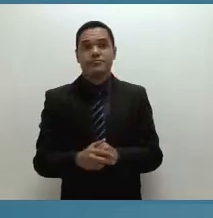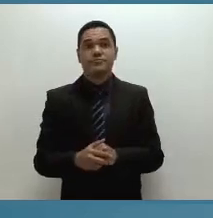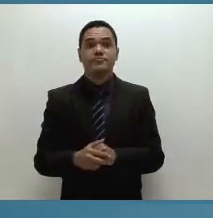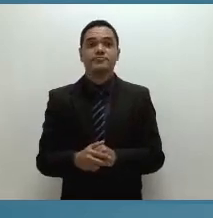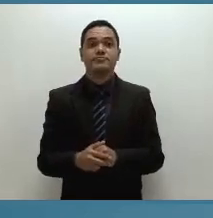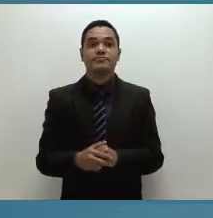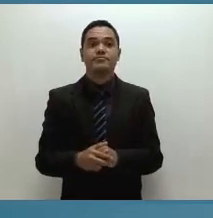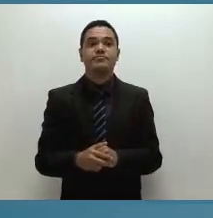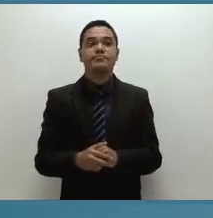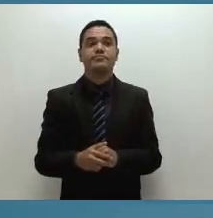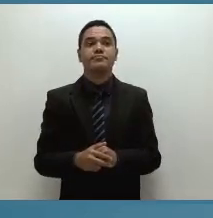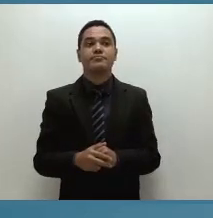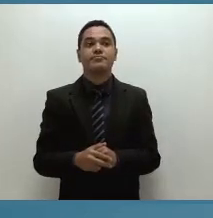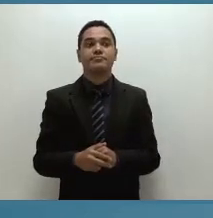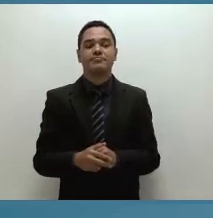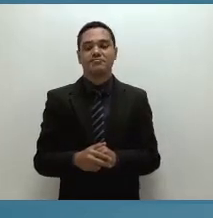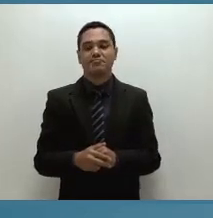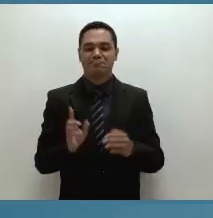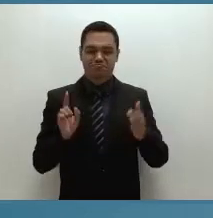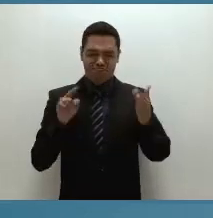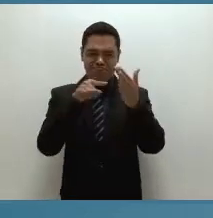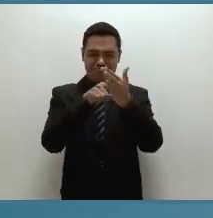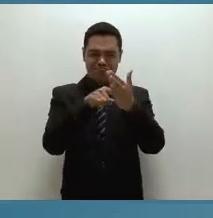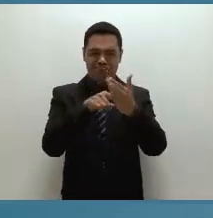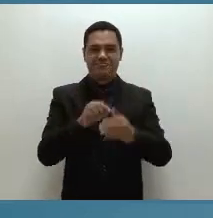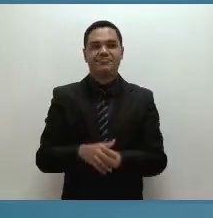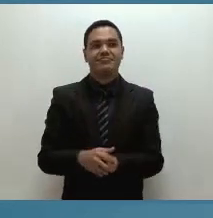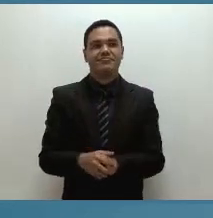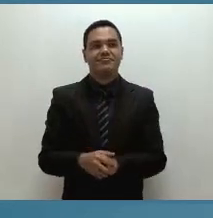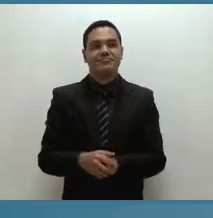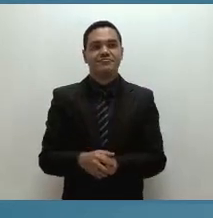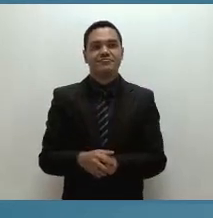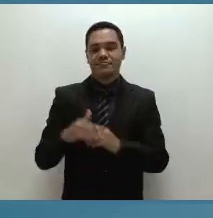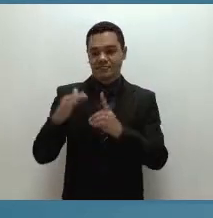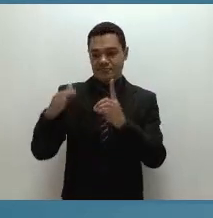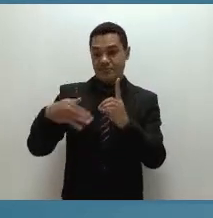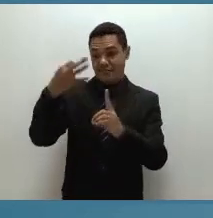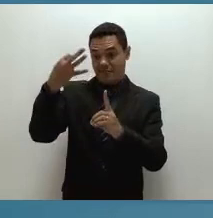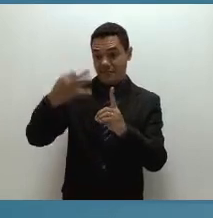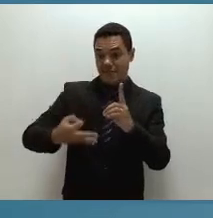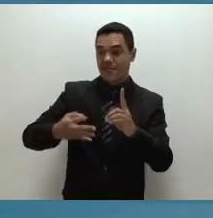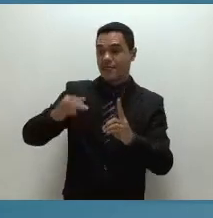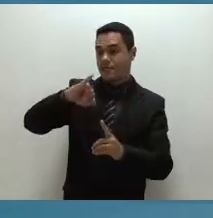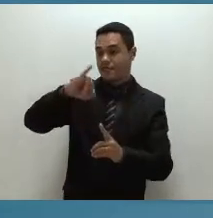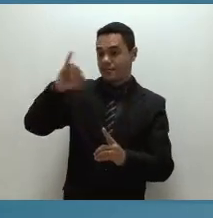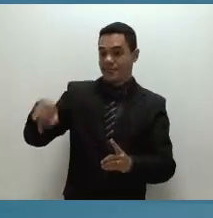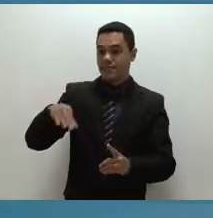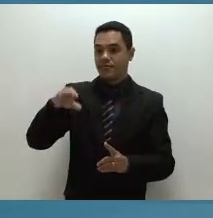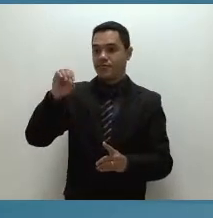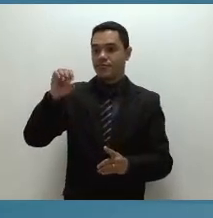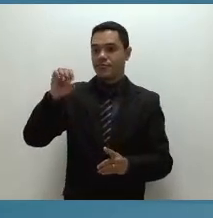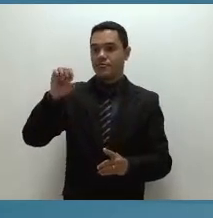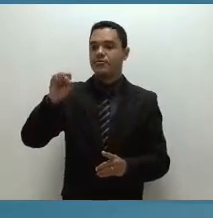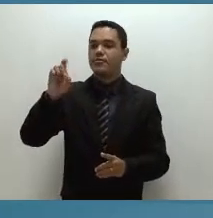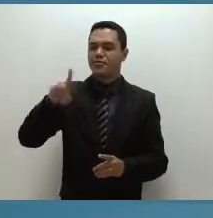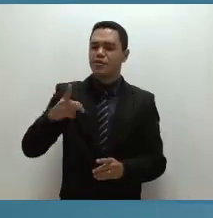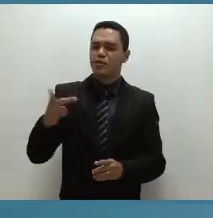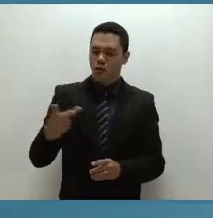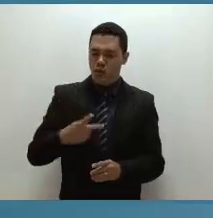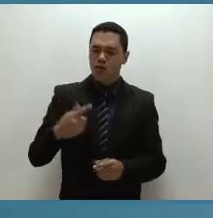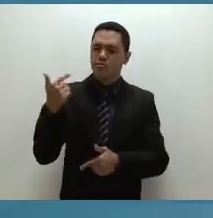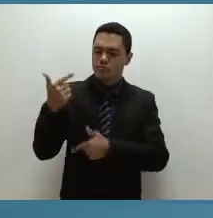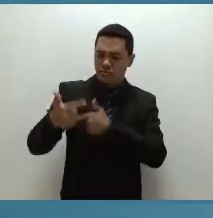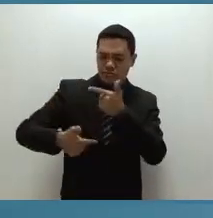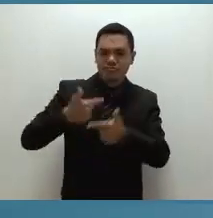procure ajudar. Essa é a nossa missão. Desembarque hoje o Zé Roberto. Né? Ele já trabalhou junto